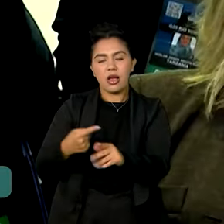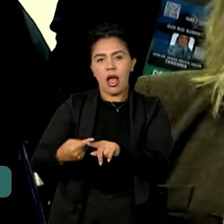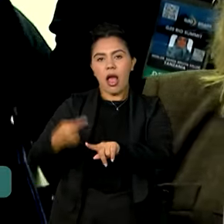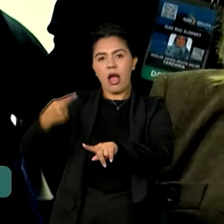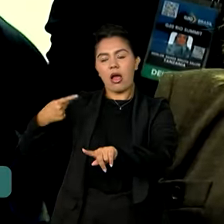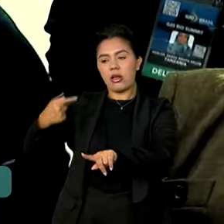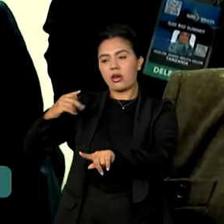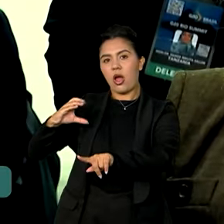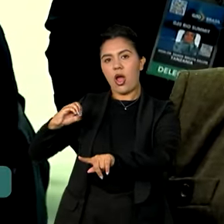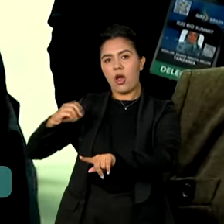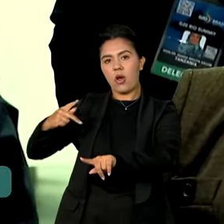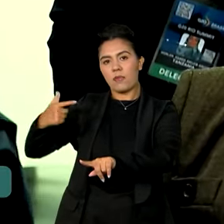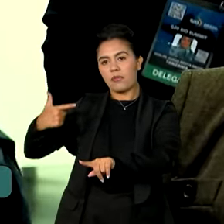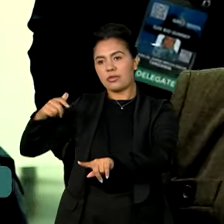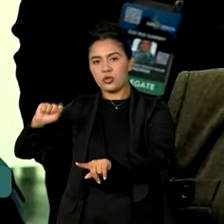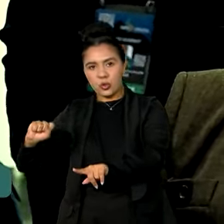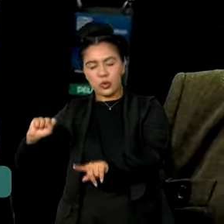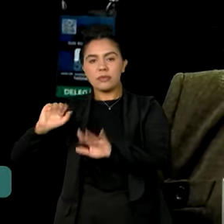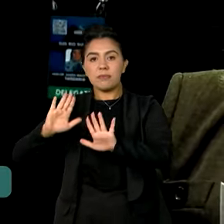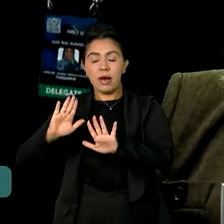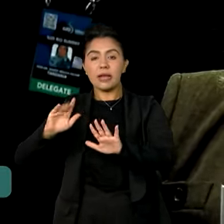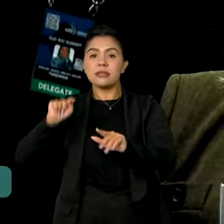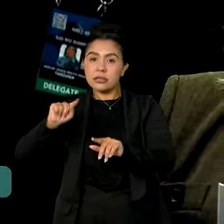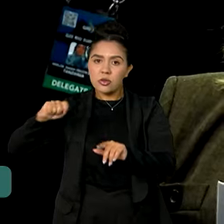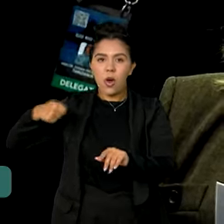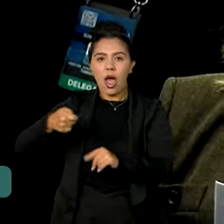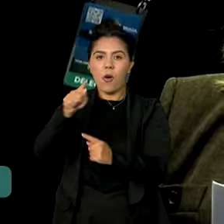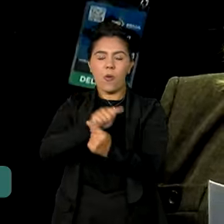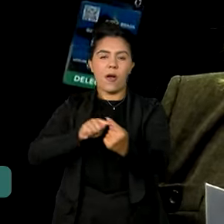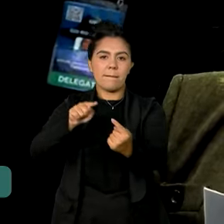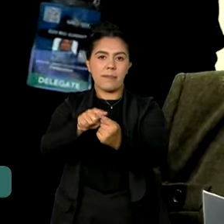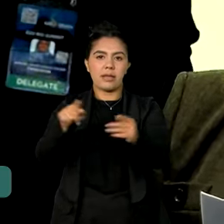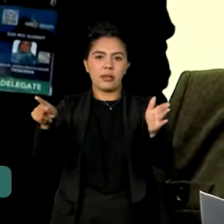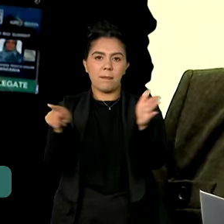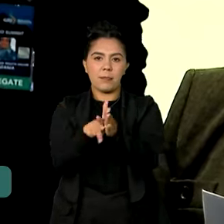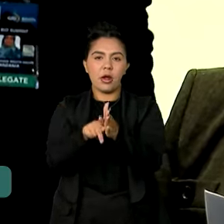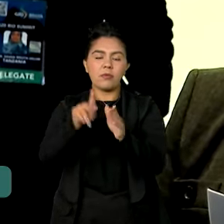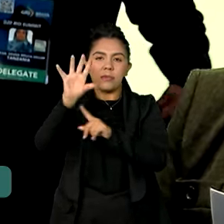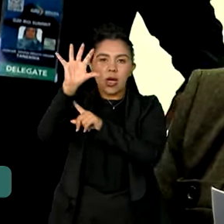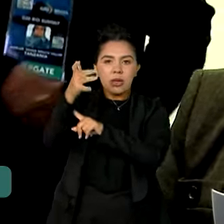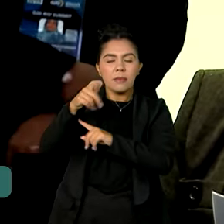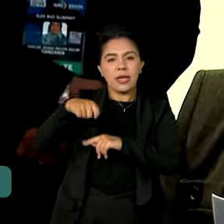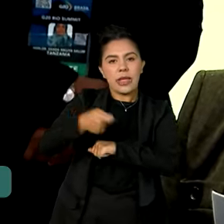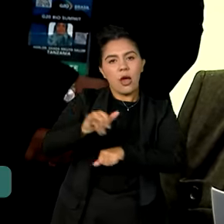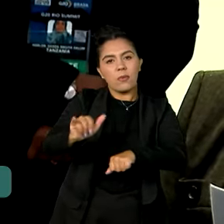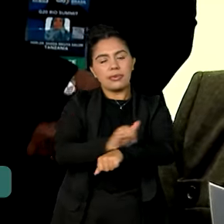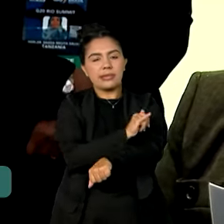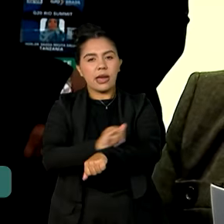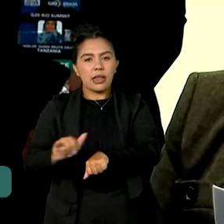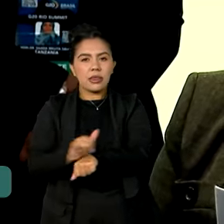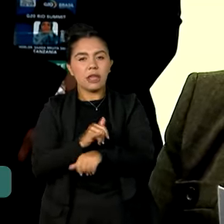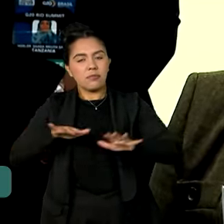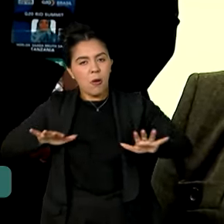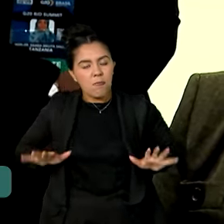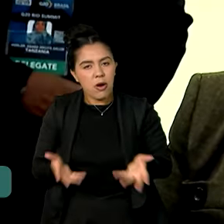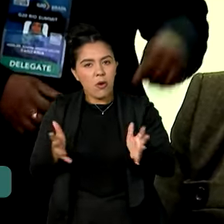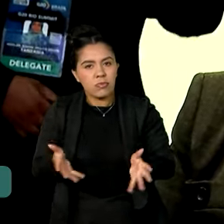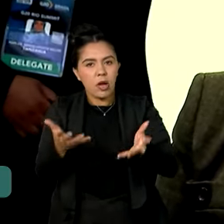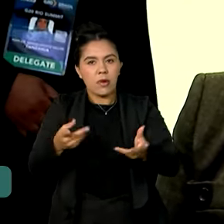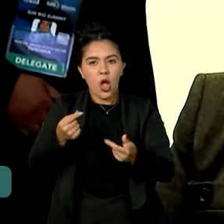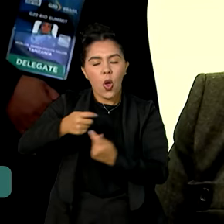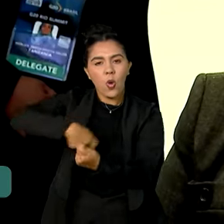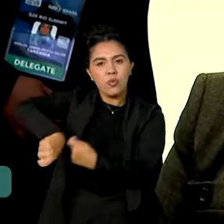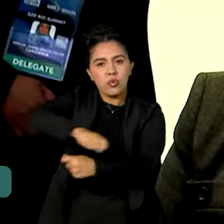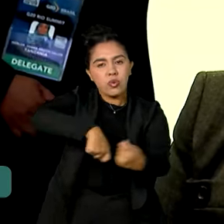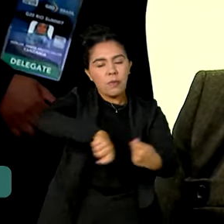transição energética é mais do que uma meta climática, ela representa uma oportunidade estratégica para impulsionar o desenvolvimento econômico,